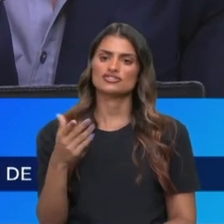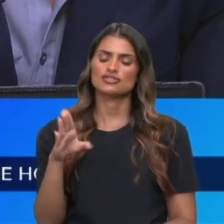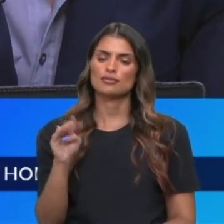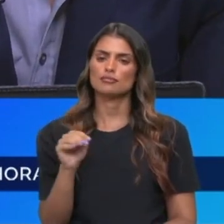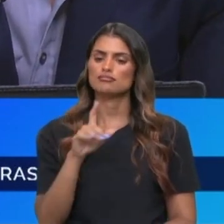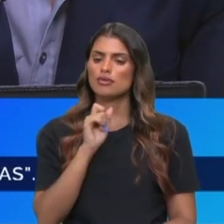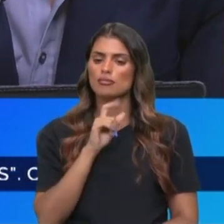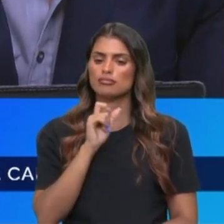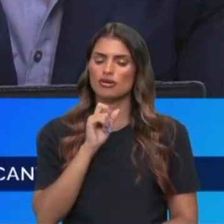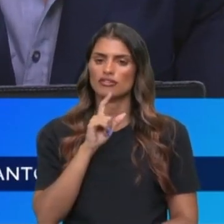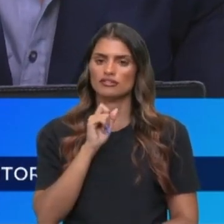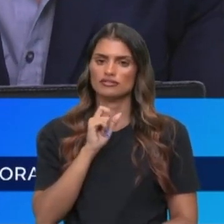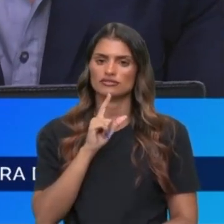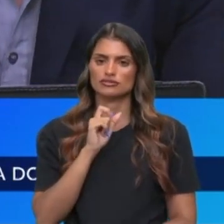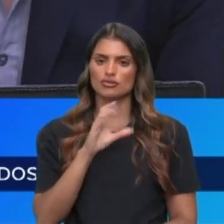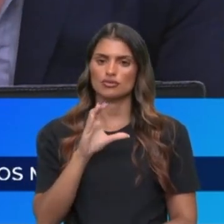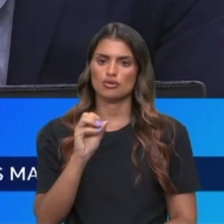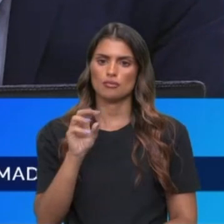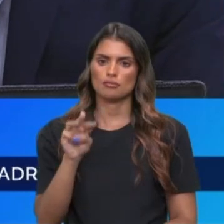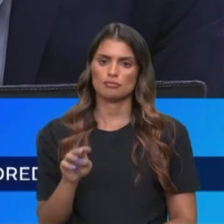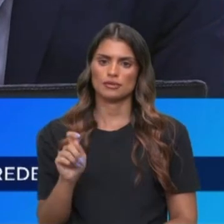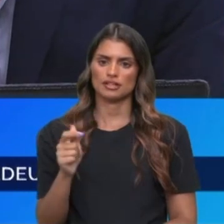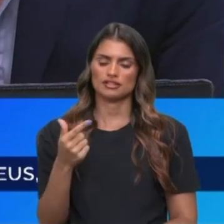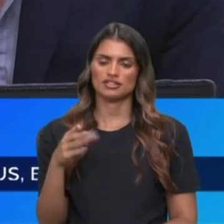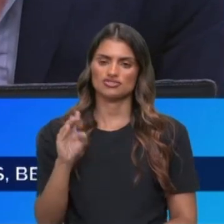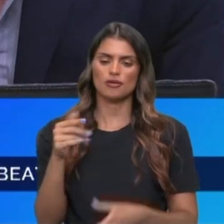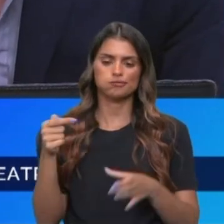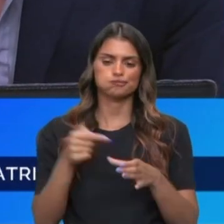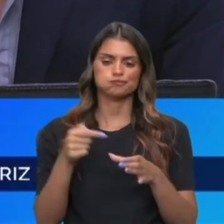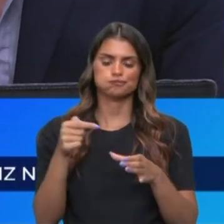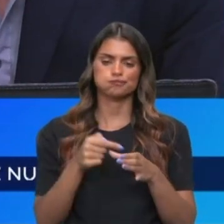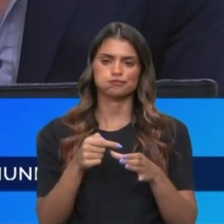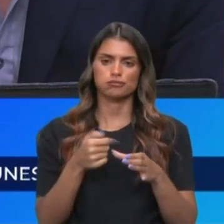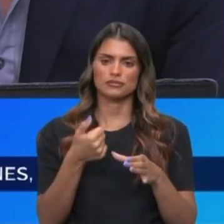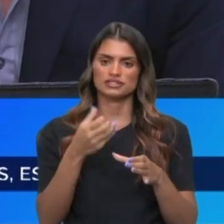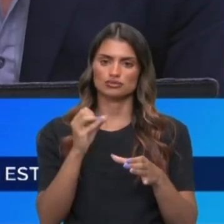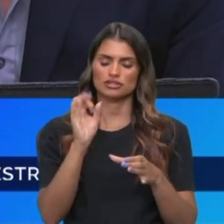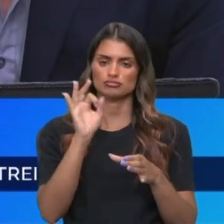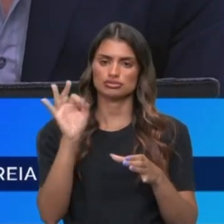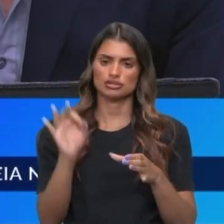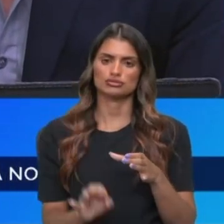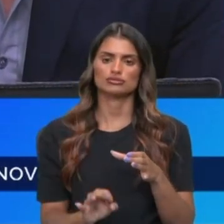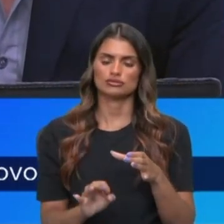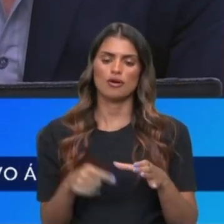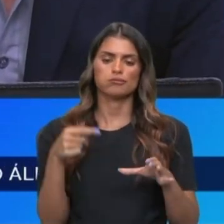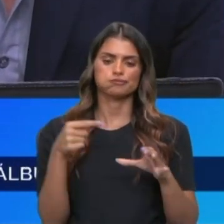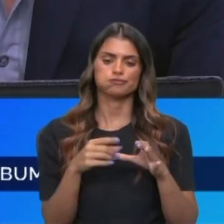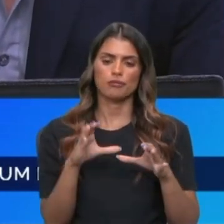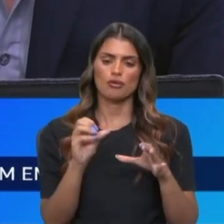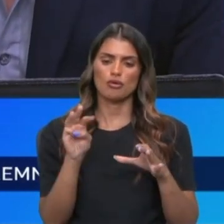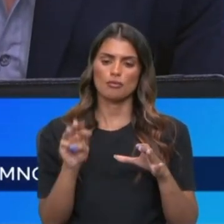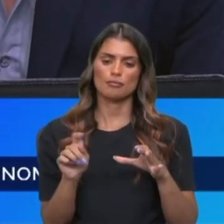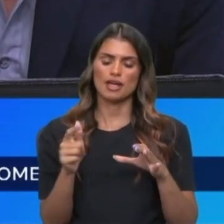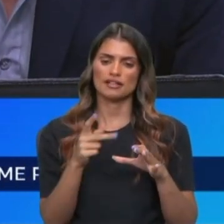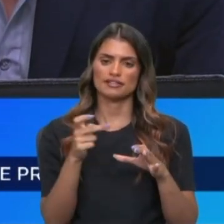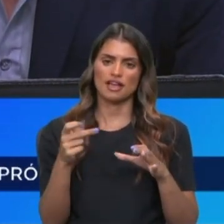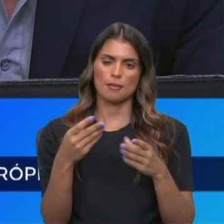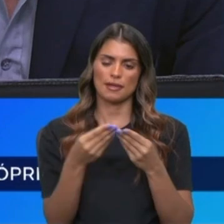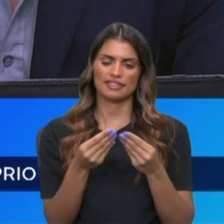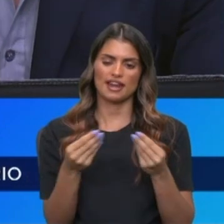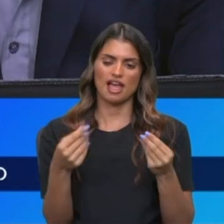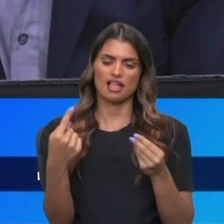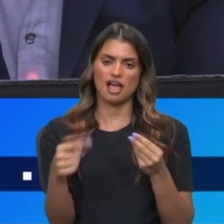estar repleto daquilo que os cometas também têm muito no seu interior. Cerca de 50% do interior de um cometa é feito de matéria